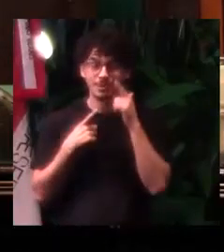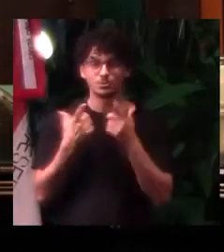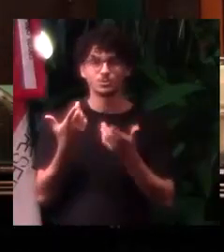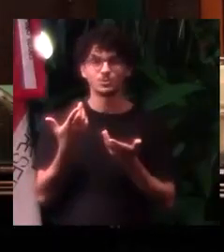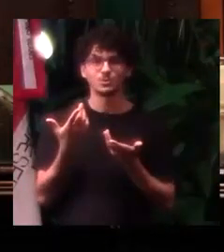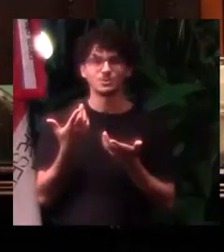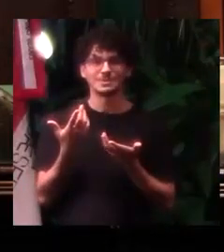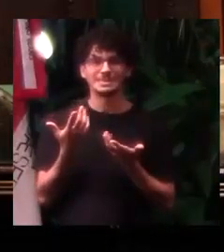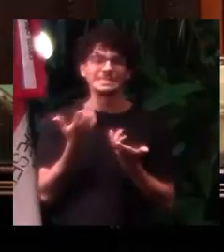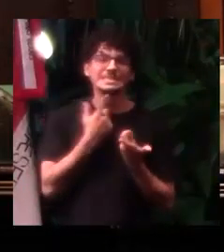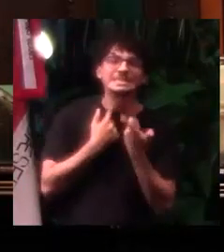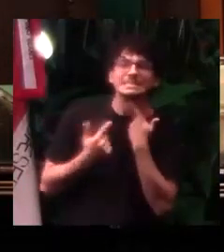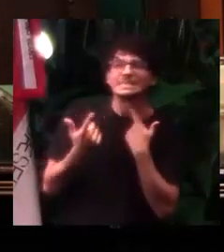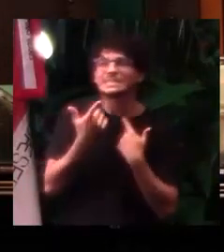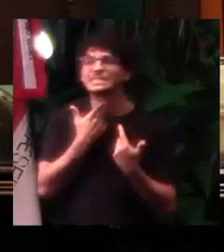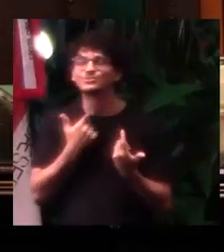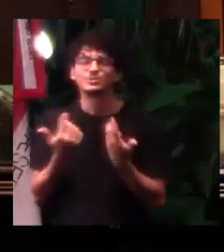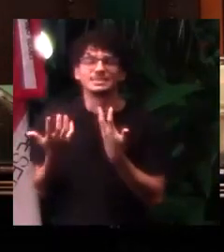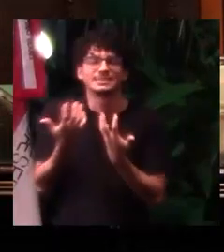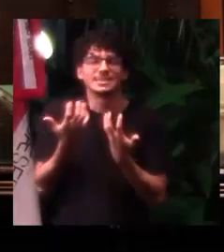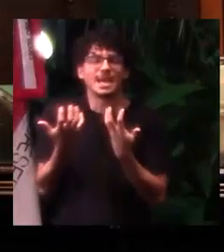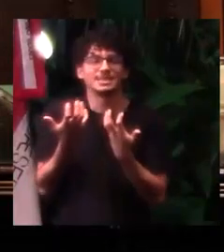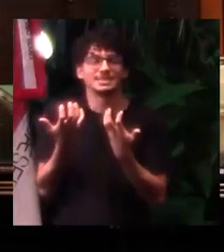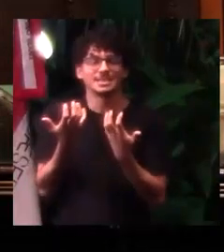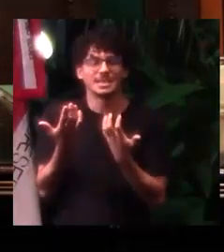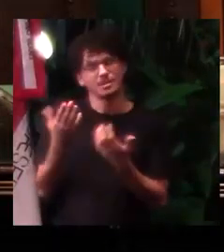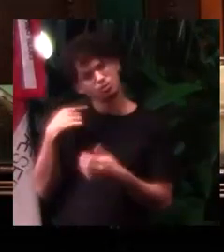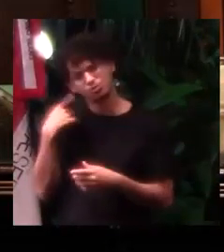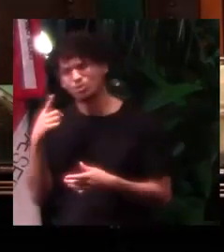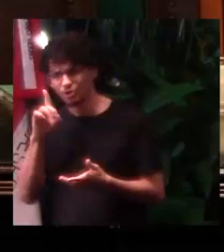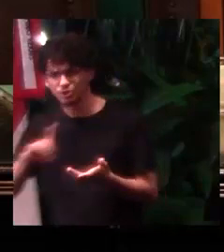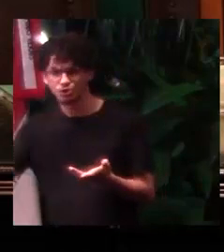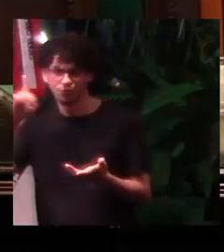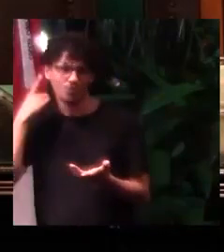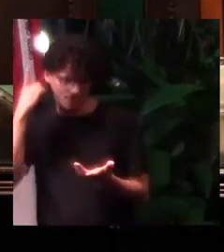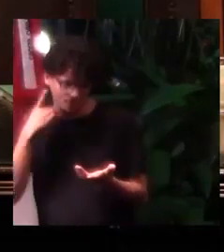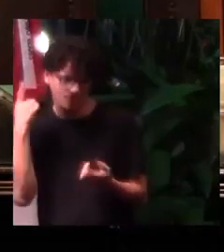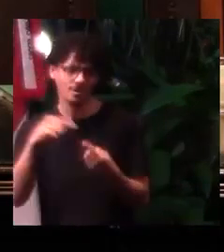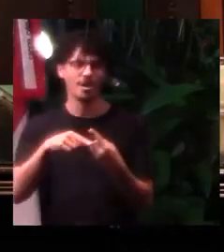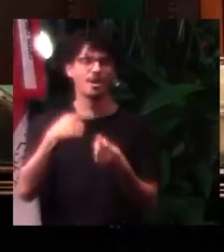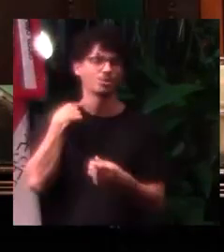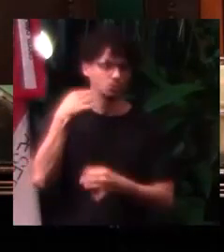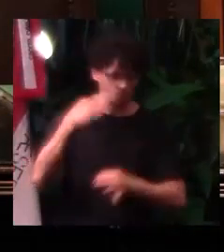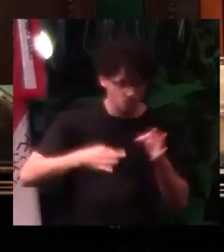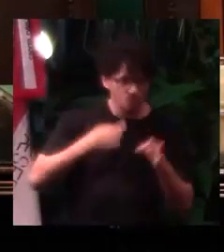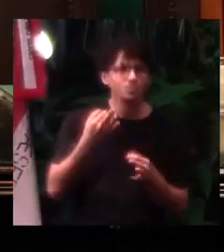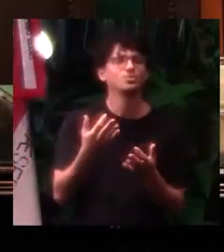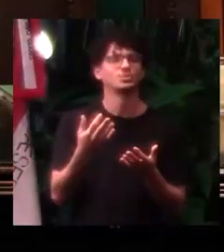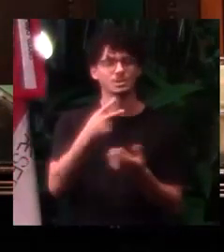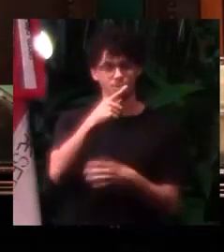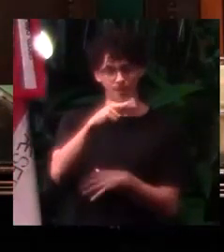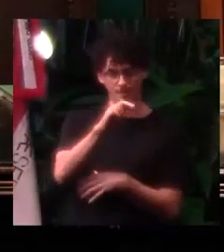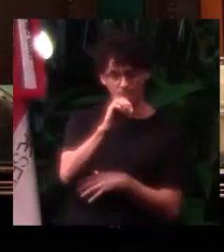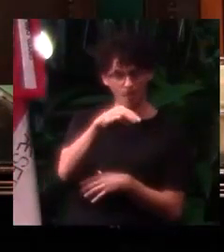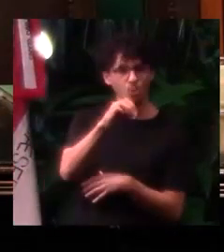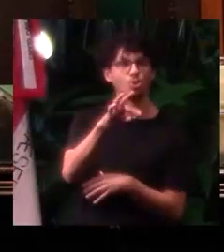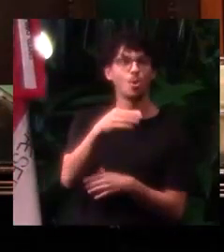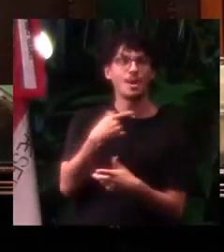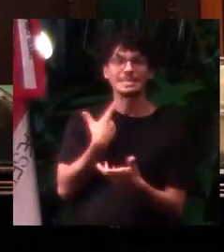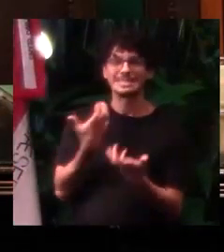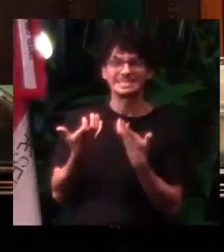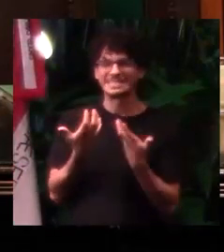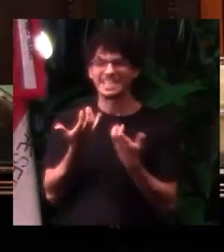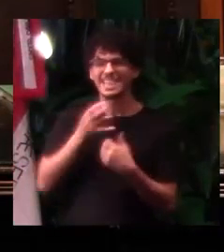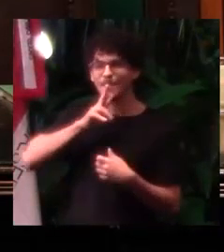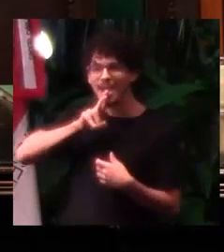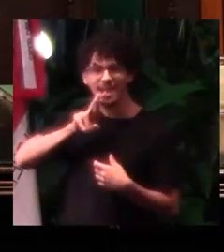acho, a gente fica muito ávido, e o advogado, e o juiz, e o promotor, todos podem ficar muito ávidos para dar uma resposta,